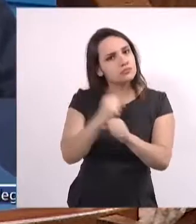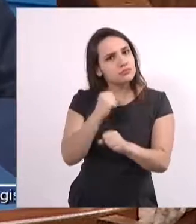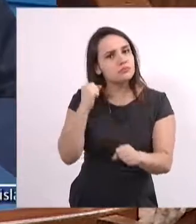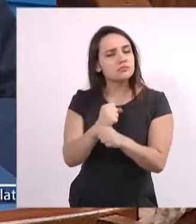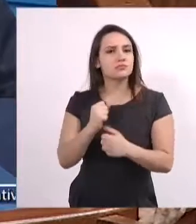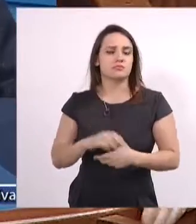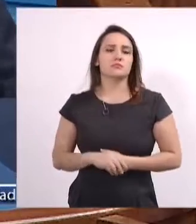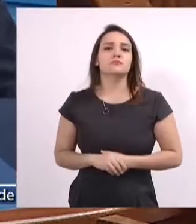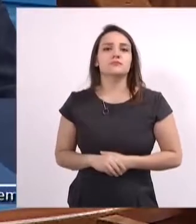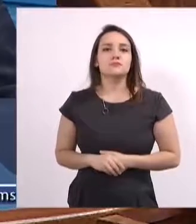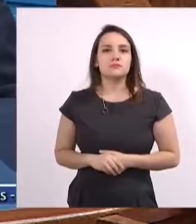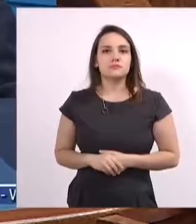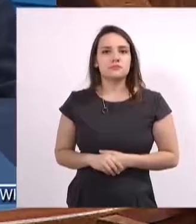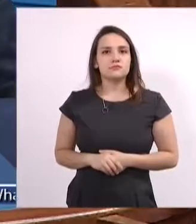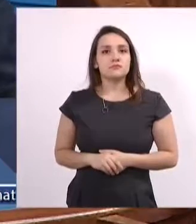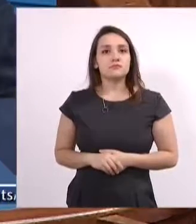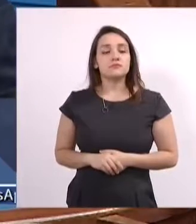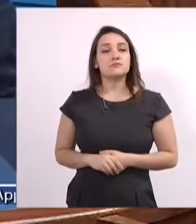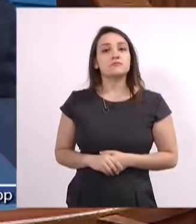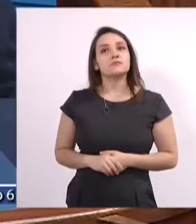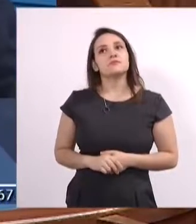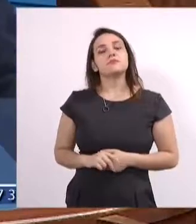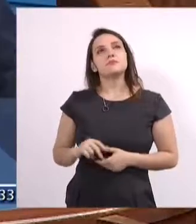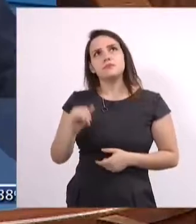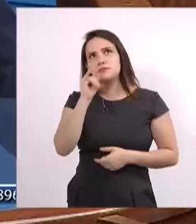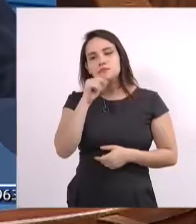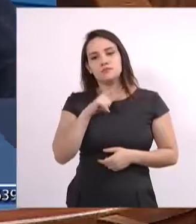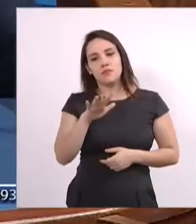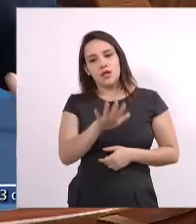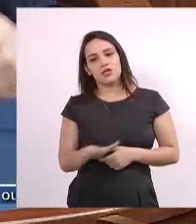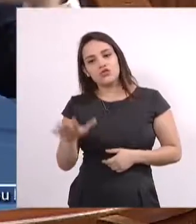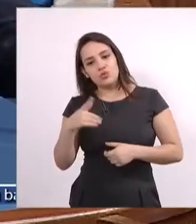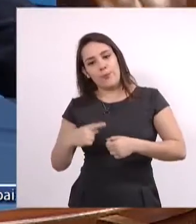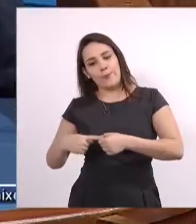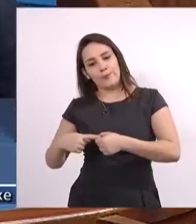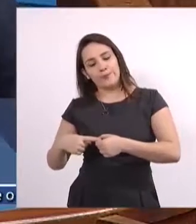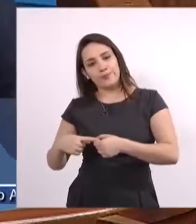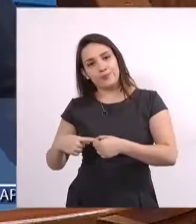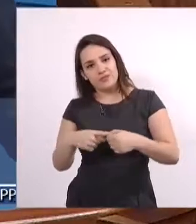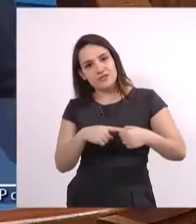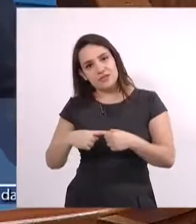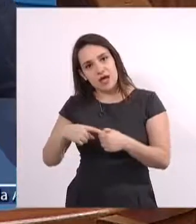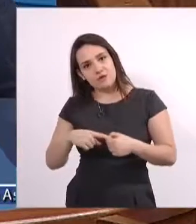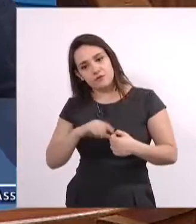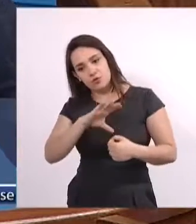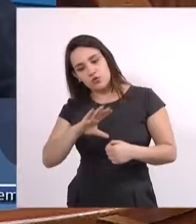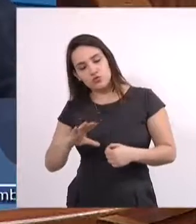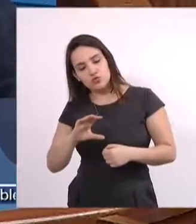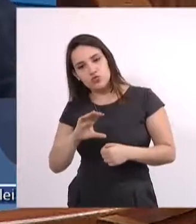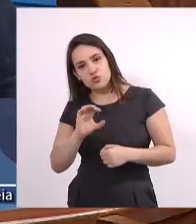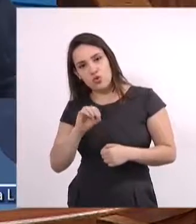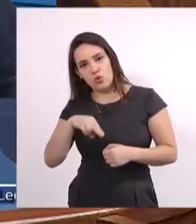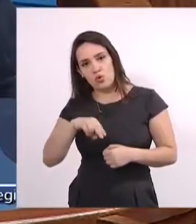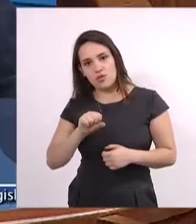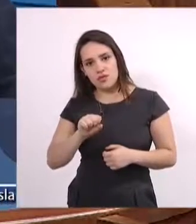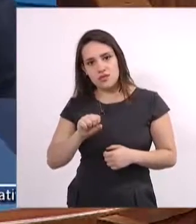consórcio. Muitos consórcios, como do Conesul, têm comprado equipamentos,